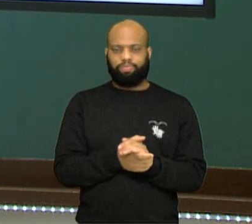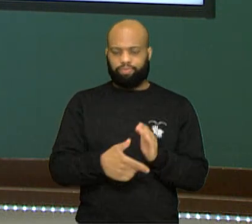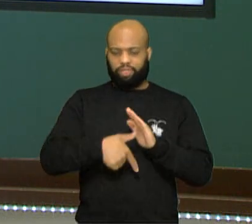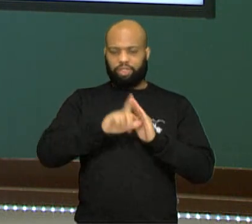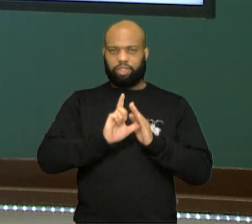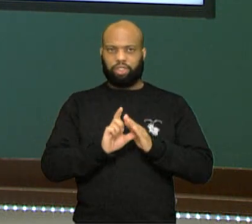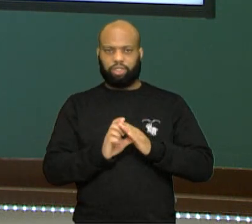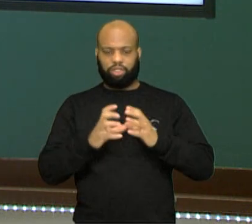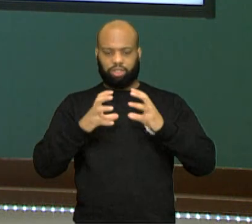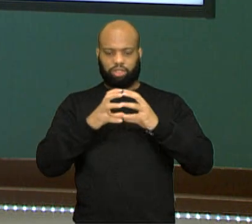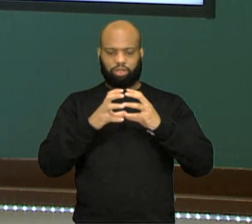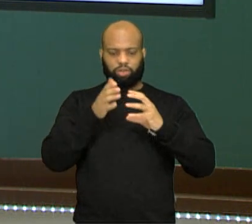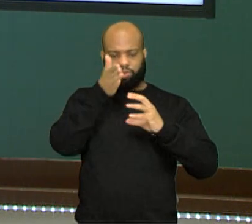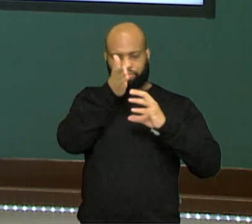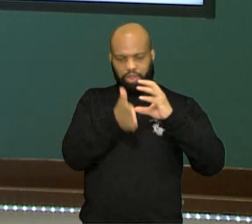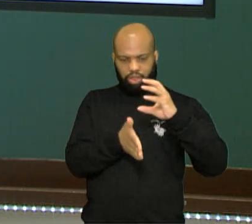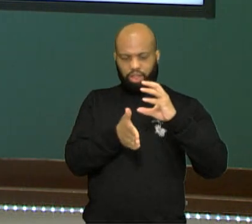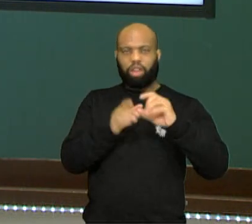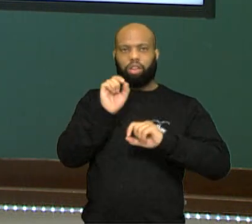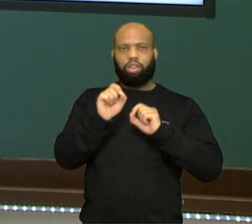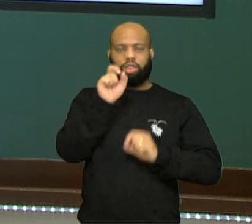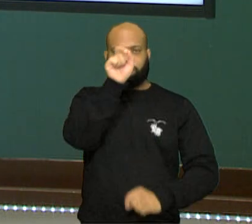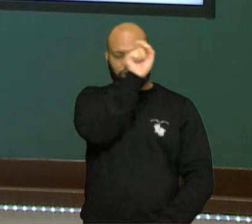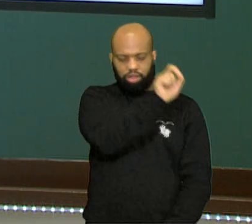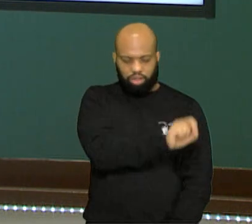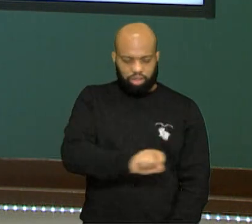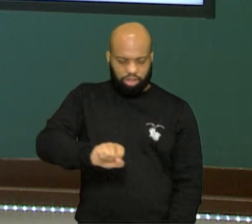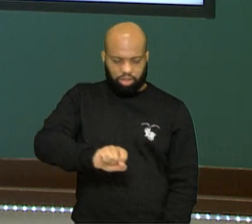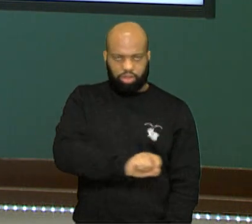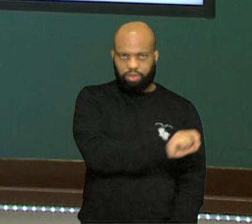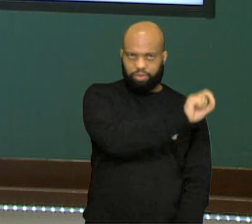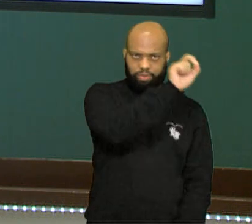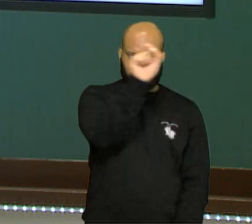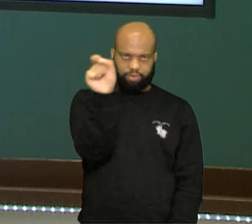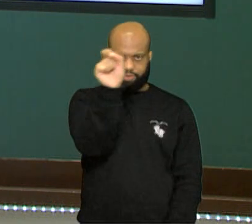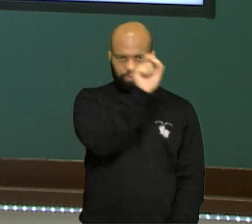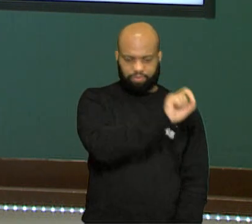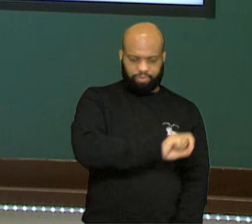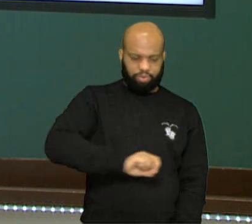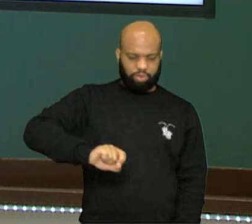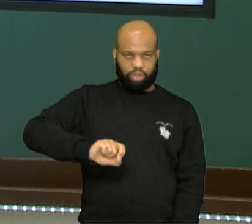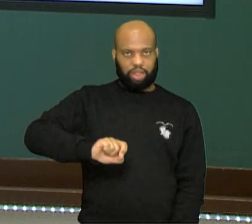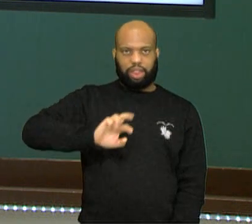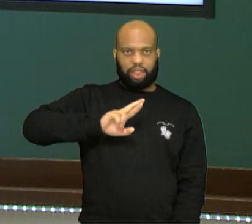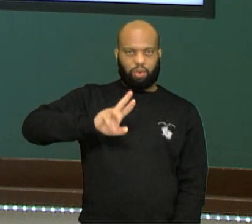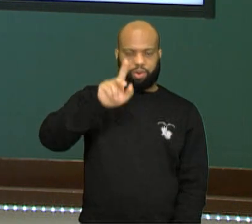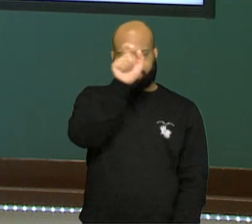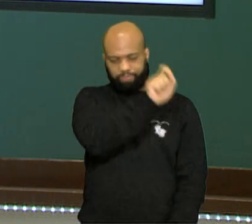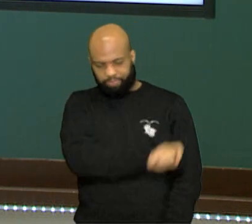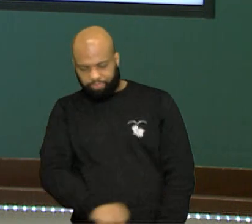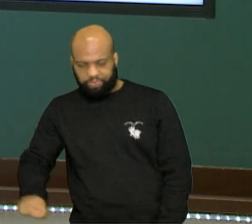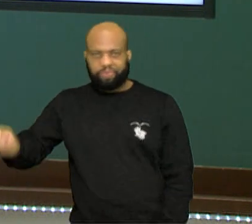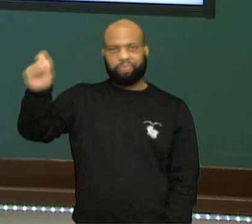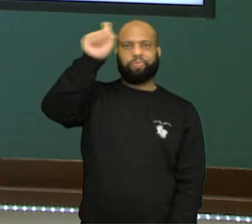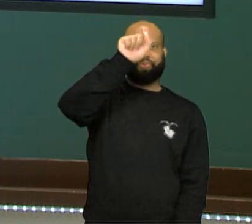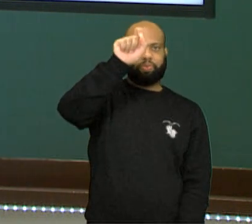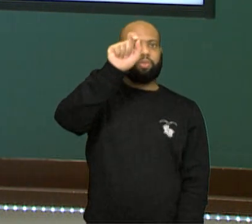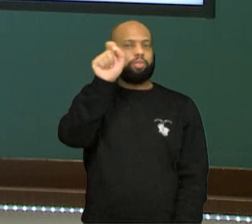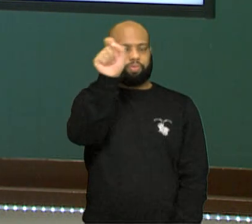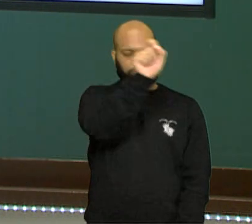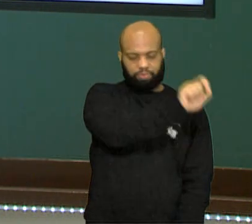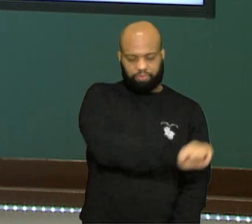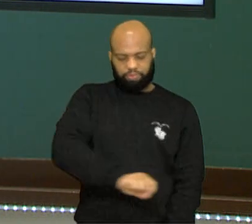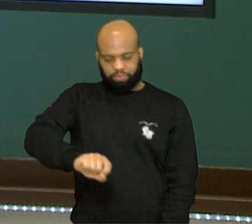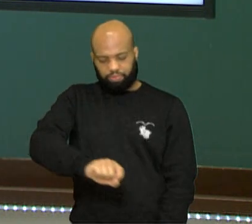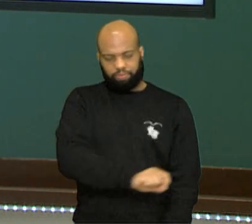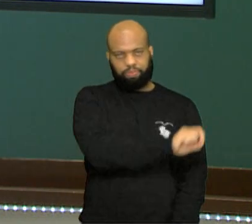semicírculo, a gente fala da semicircunferência, aonde a circunferência é só aquela linha externa, né? E da semicircunferência